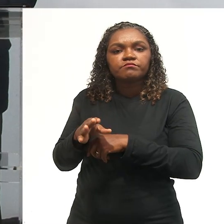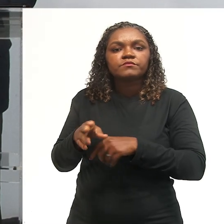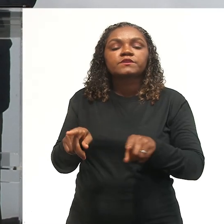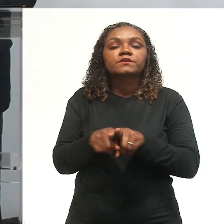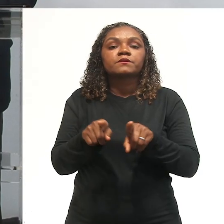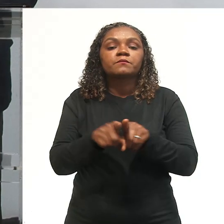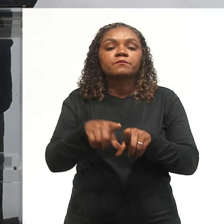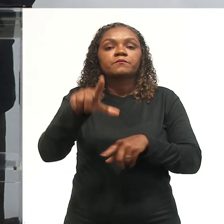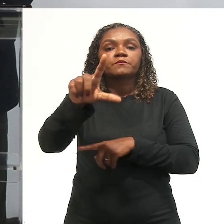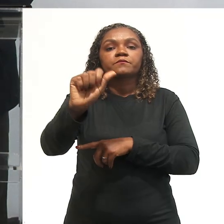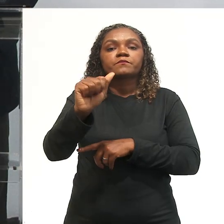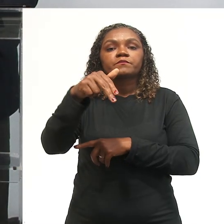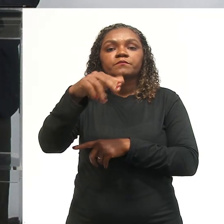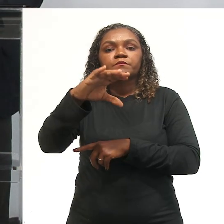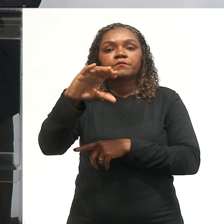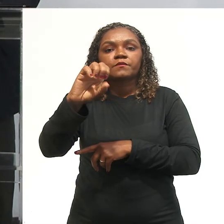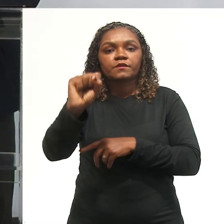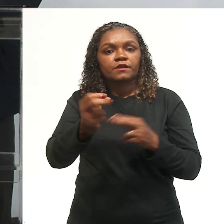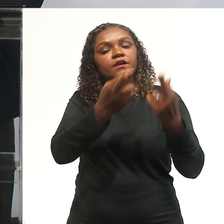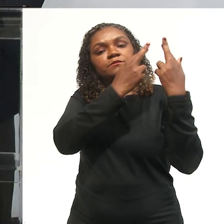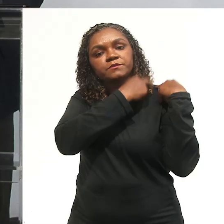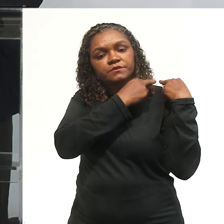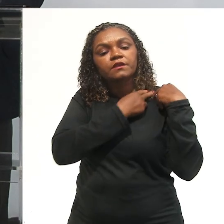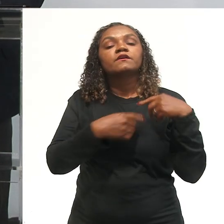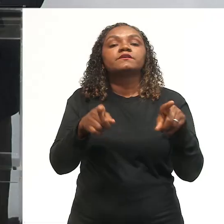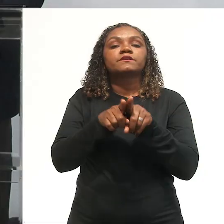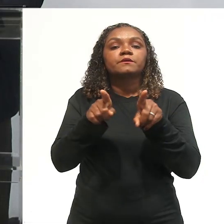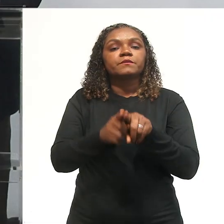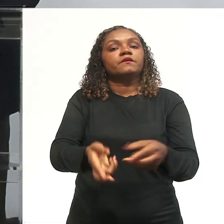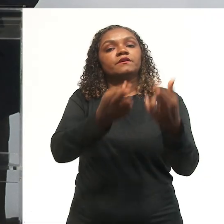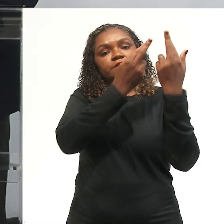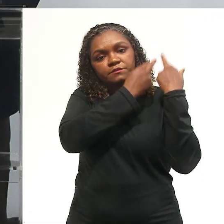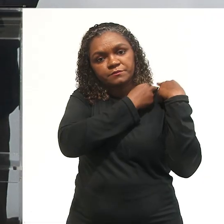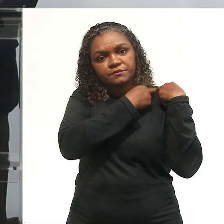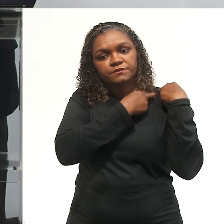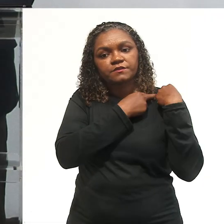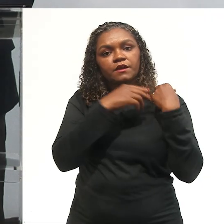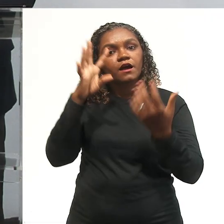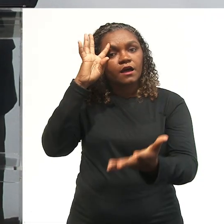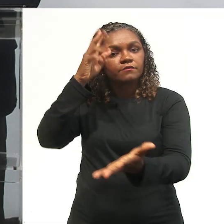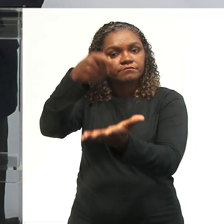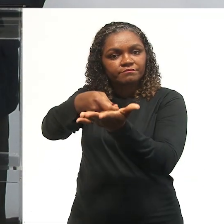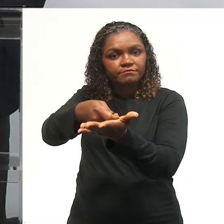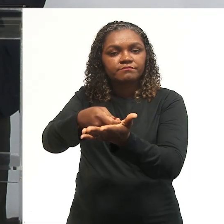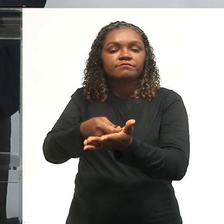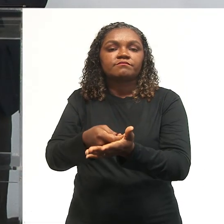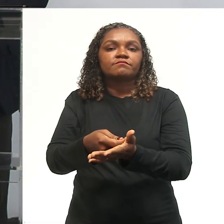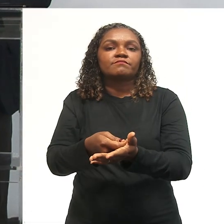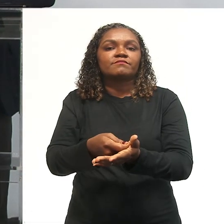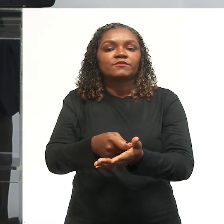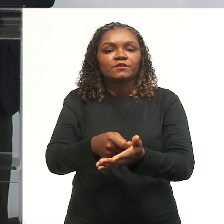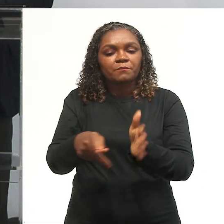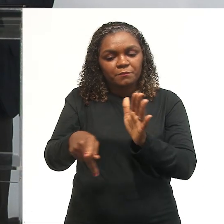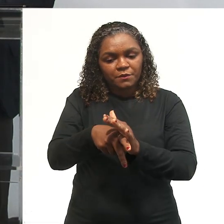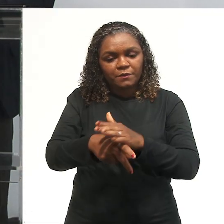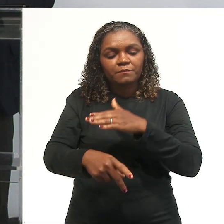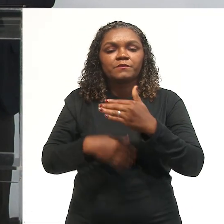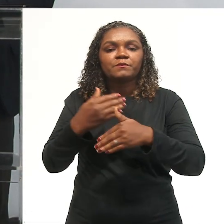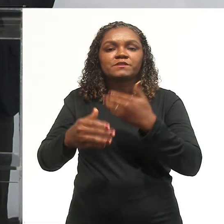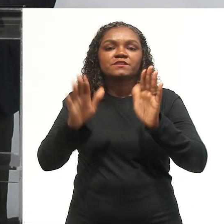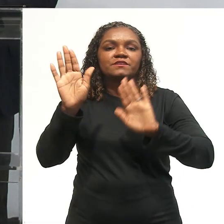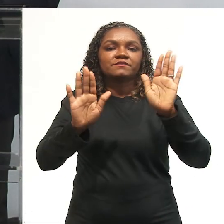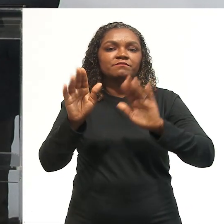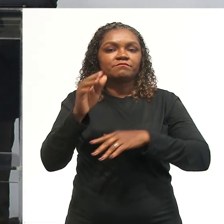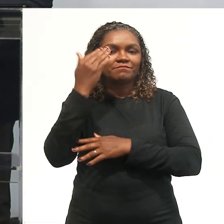de lances e também a figura responsável pela decisão administrativa no processo